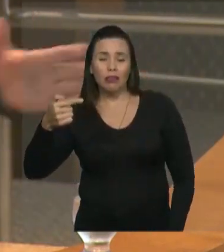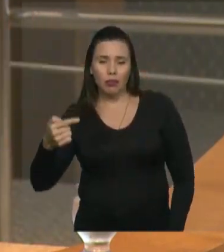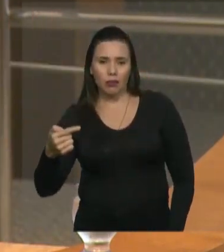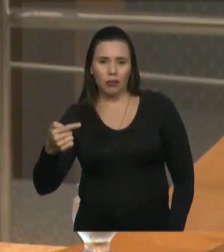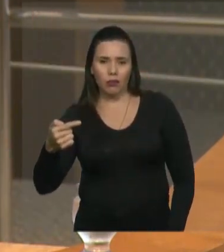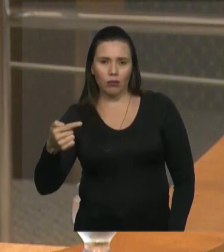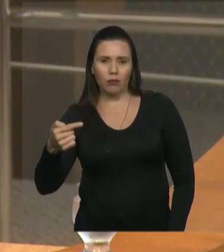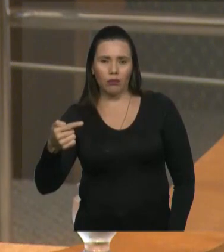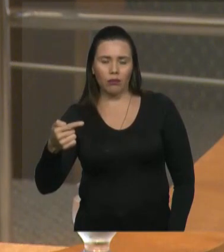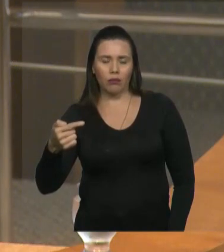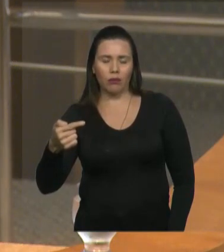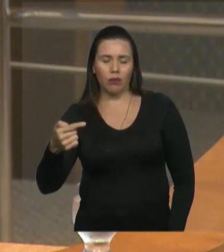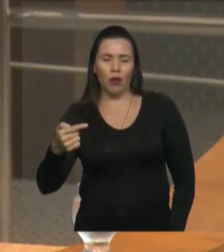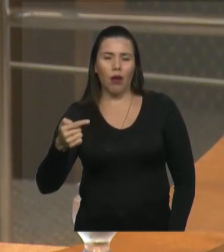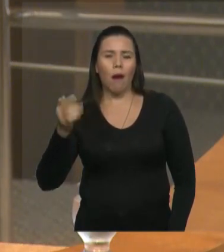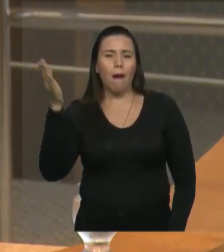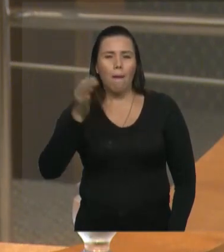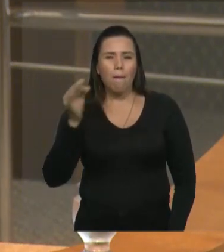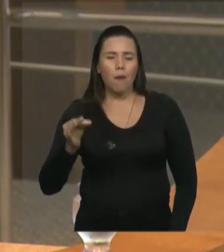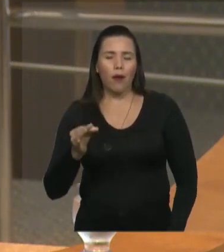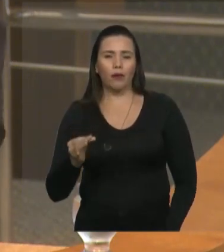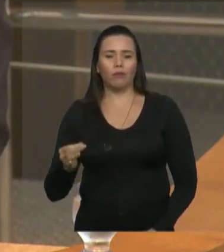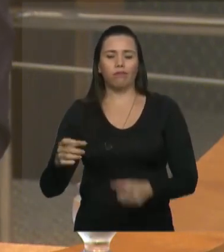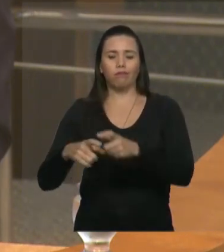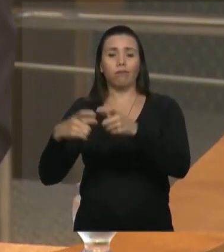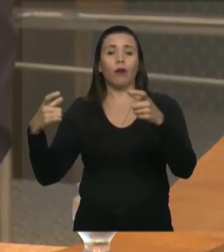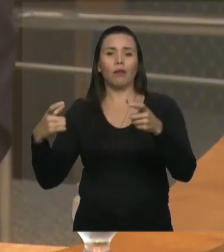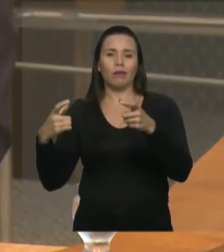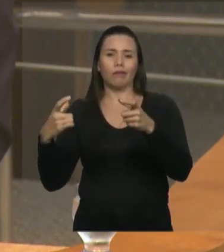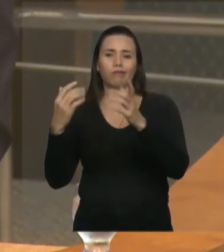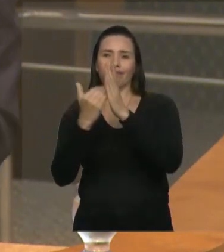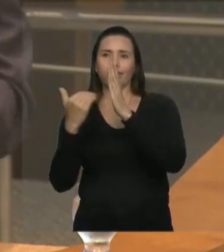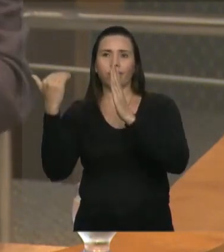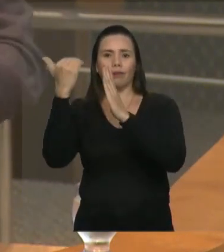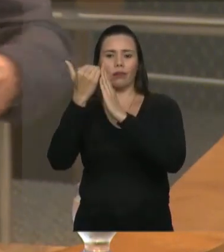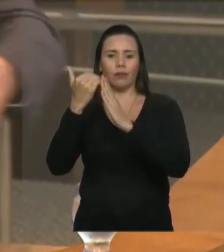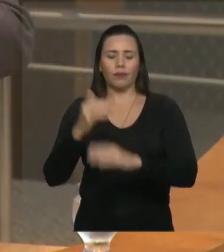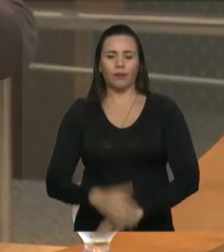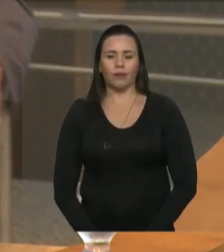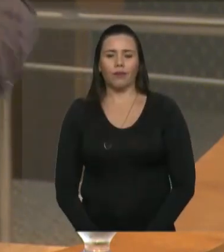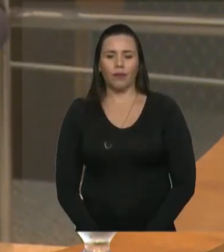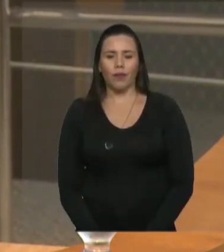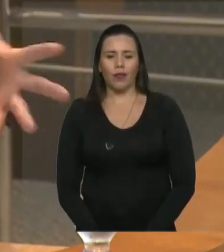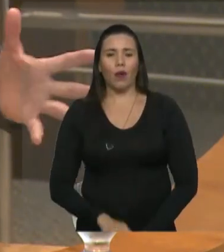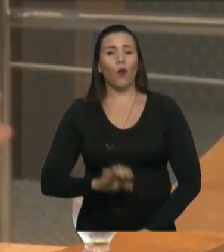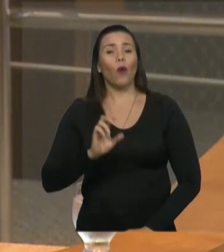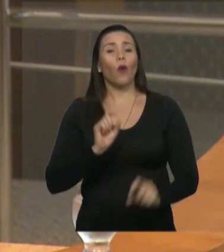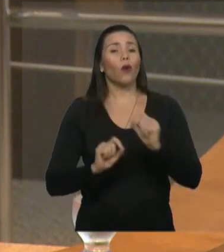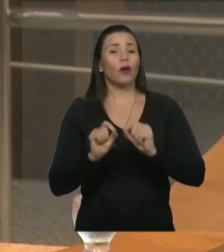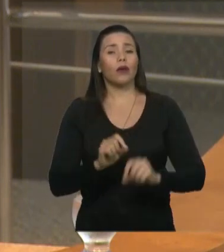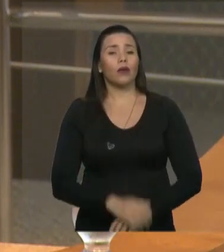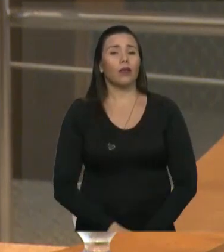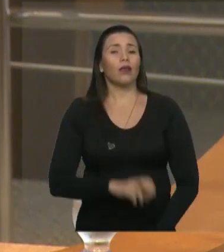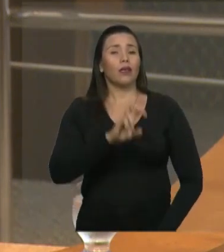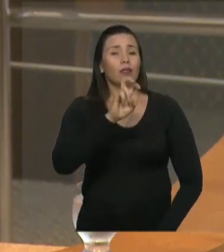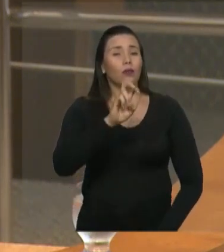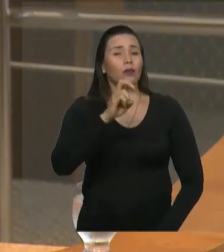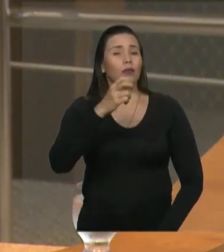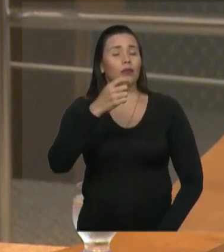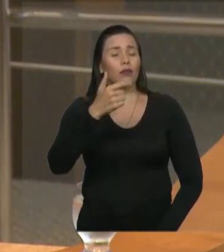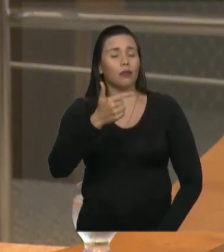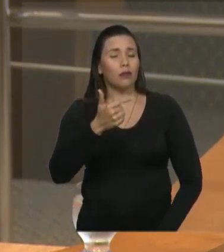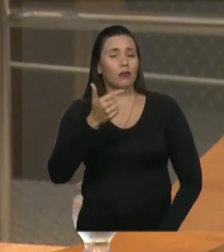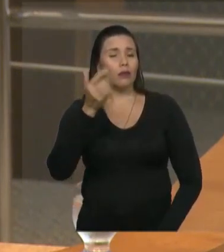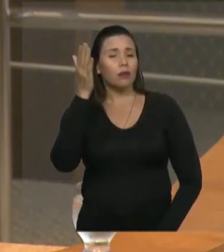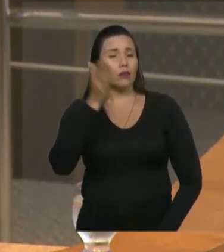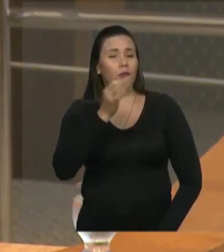com pessoal, para poder aparelhar o Estado. Secretarias com 17, 18 advogados, filho